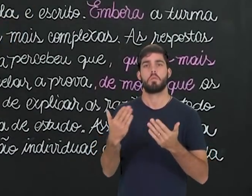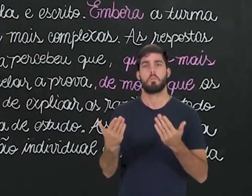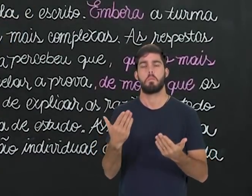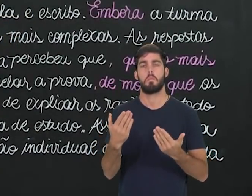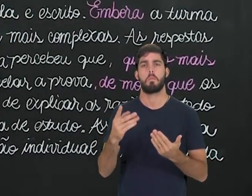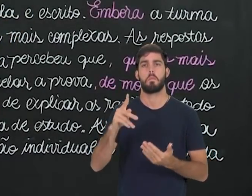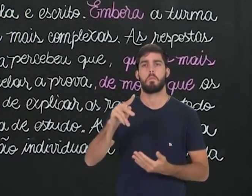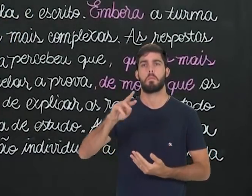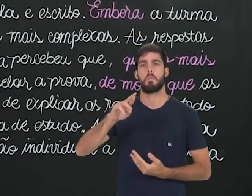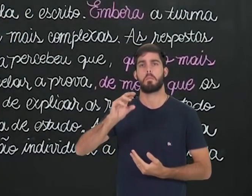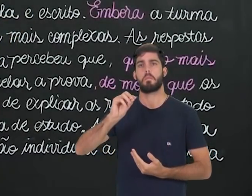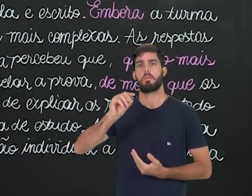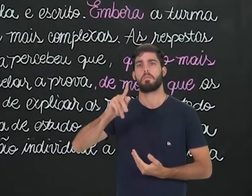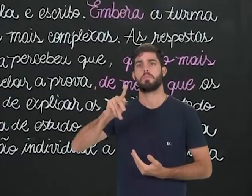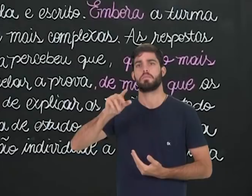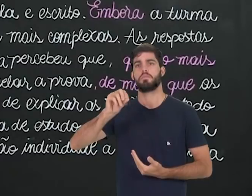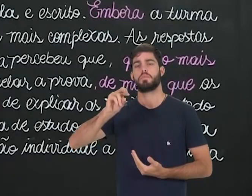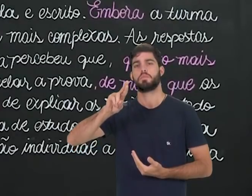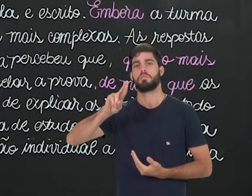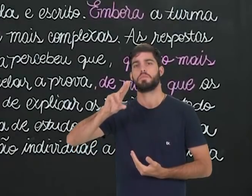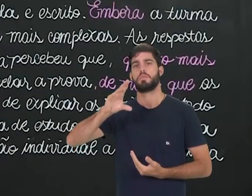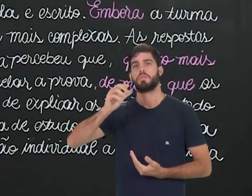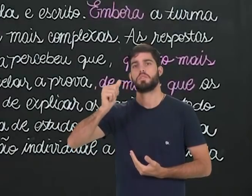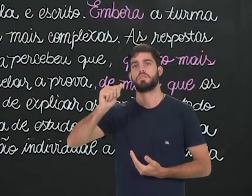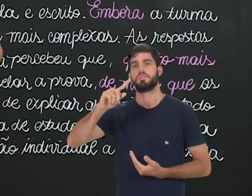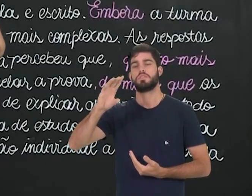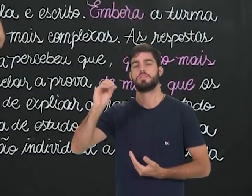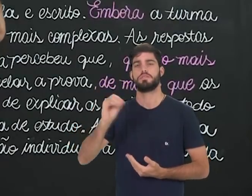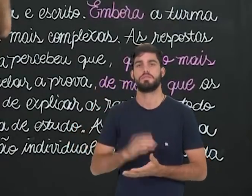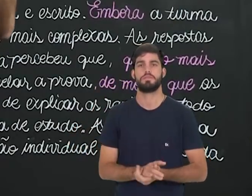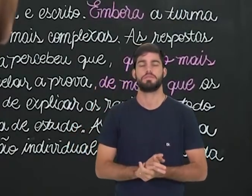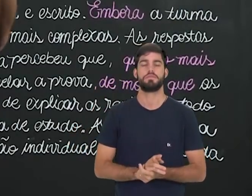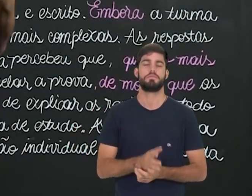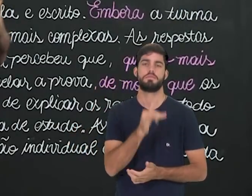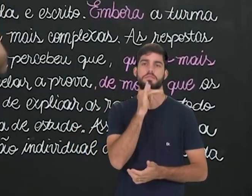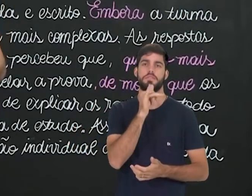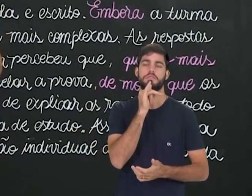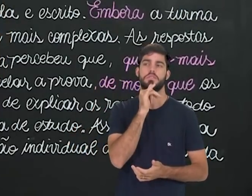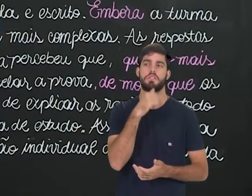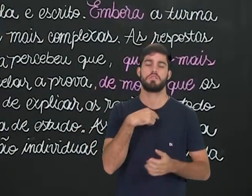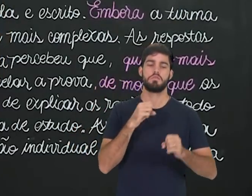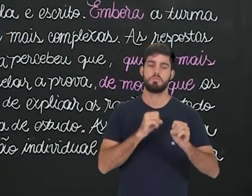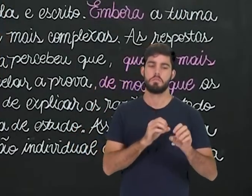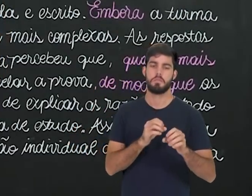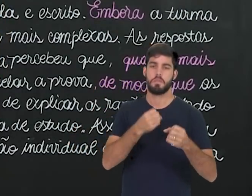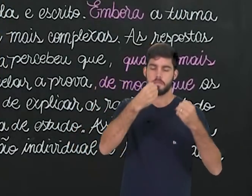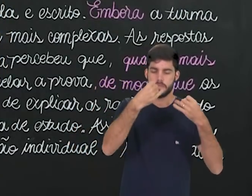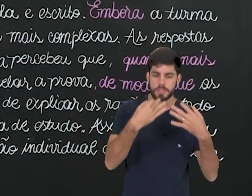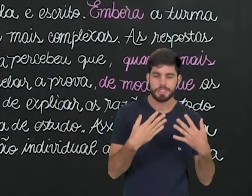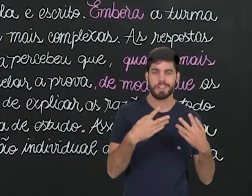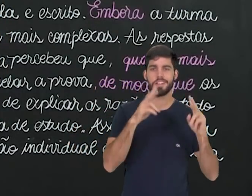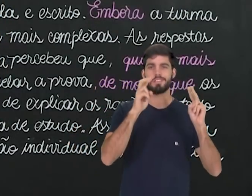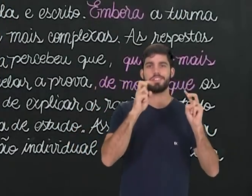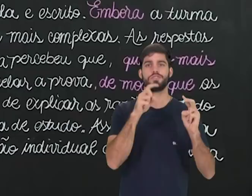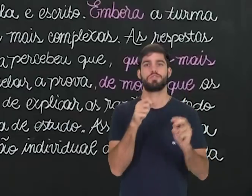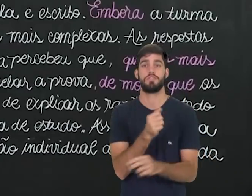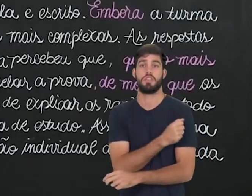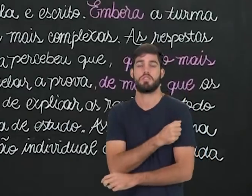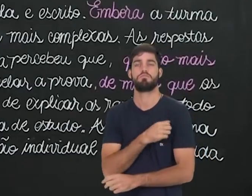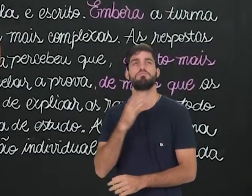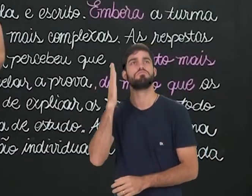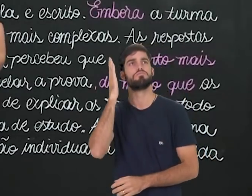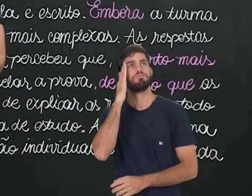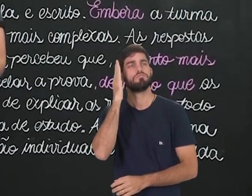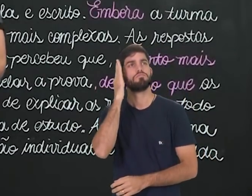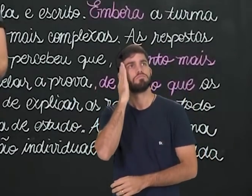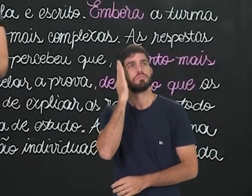o nome sugere, indica uma ideia de proporção. Na medida em que fui explicando o assunto, os alunos foram compreendendo, ou seja, há uma relação